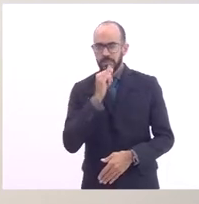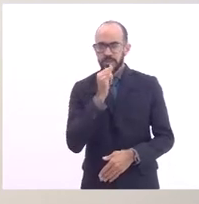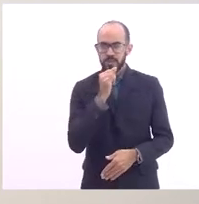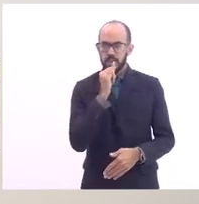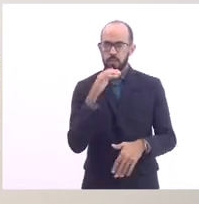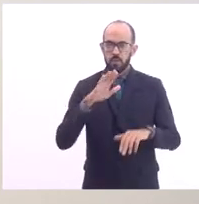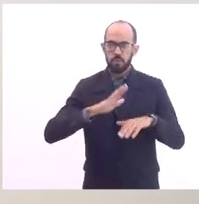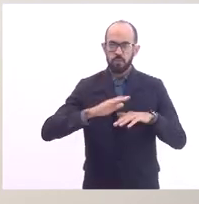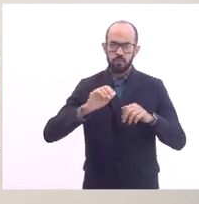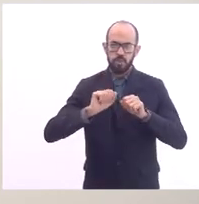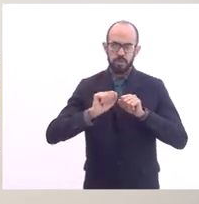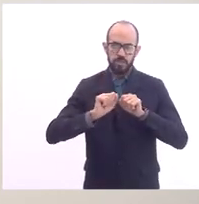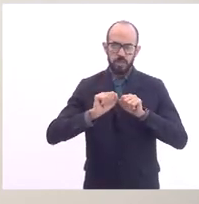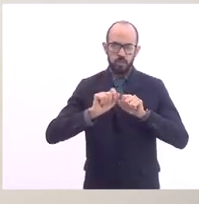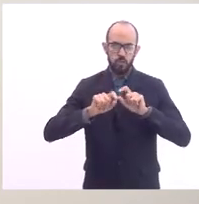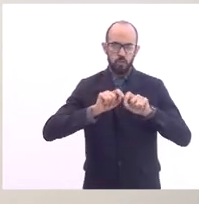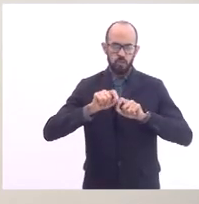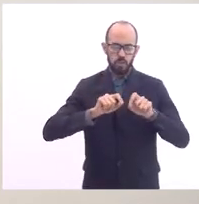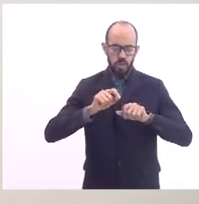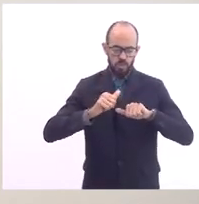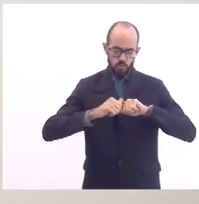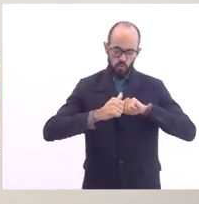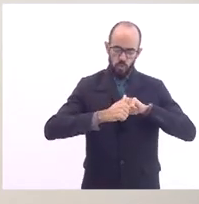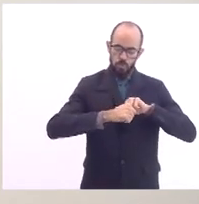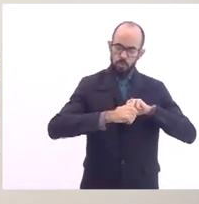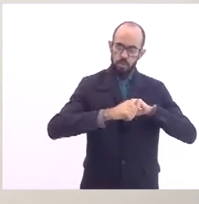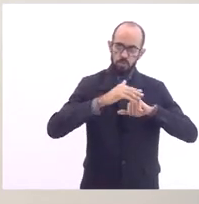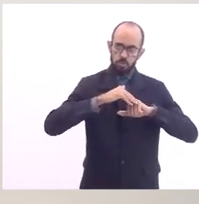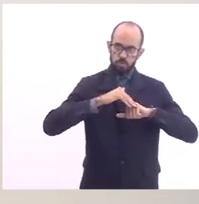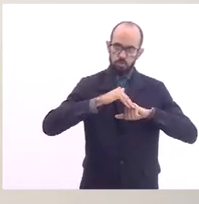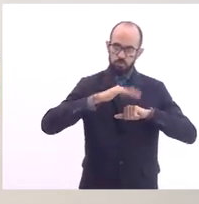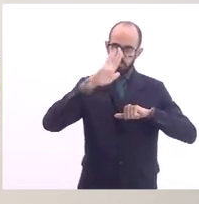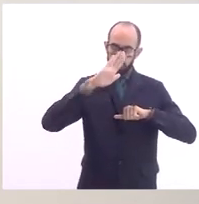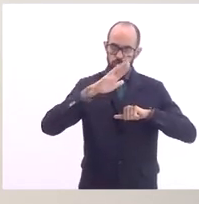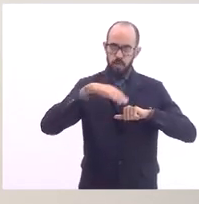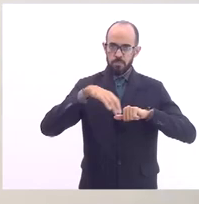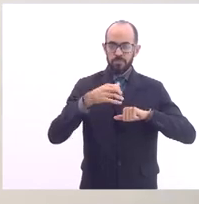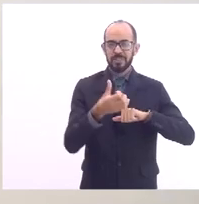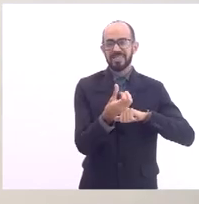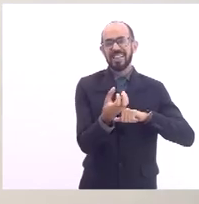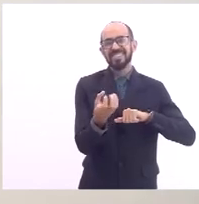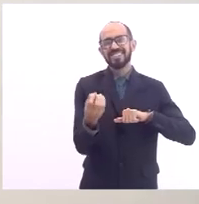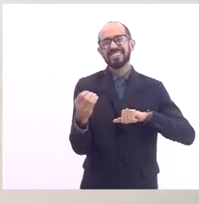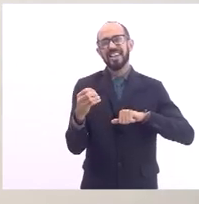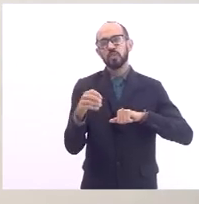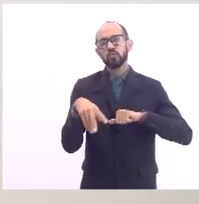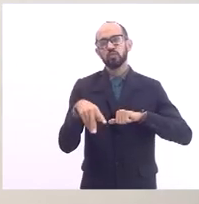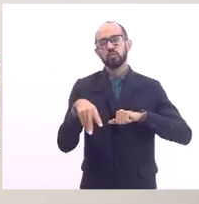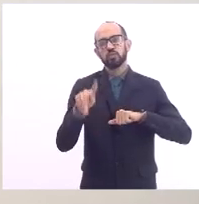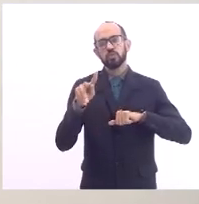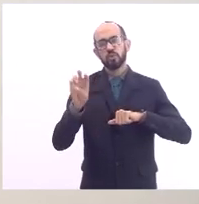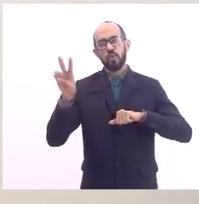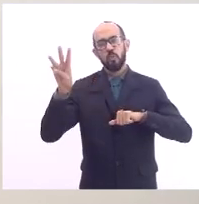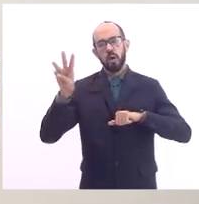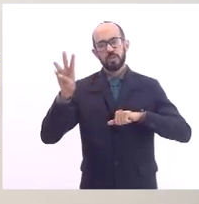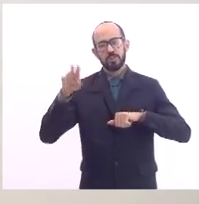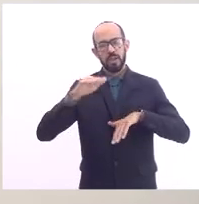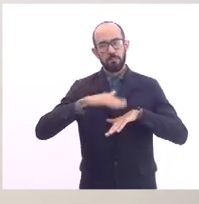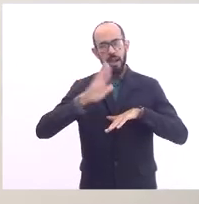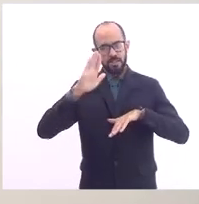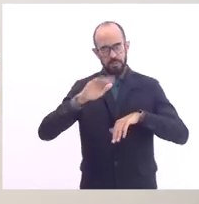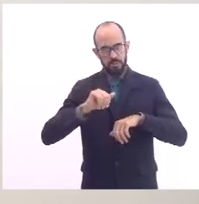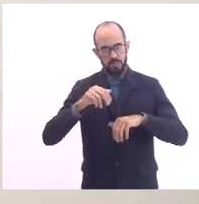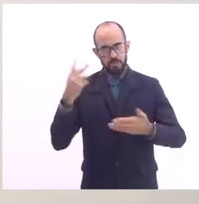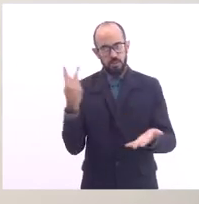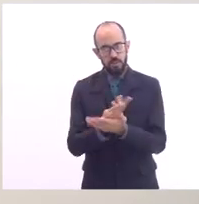consumo faturado tenha sido só 600 kW acima daquele real. E eu estou trazendo esse dado porque aconteceu